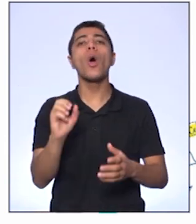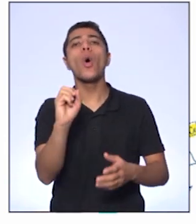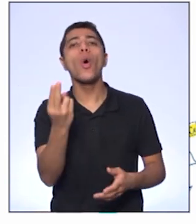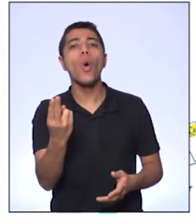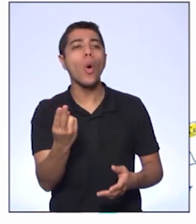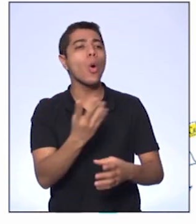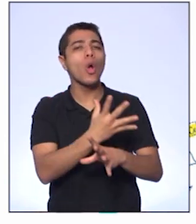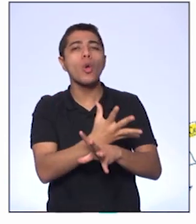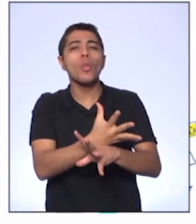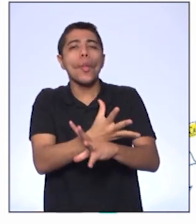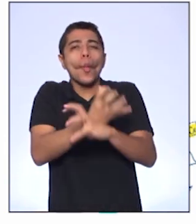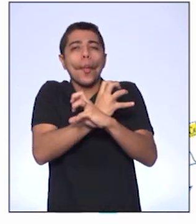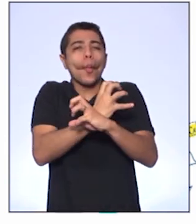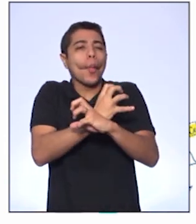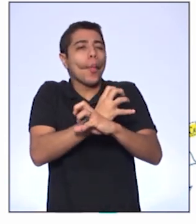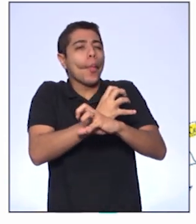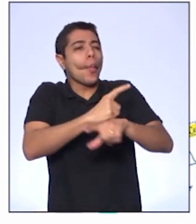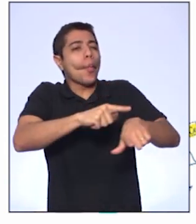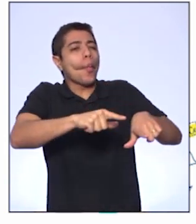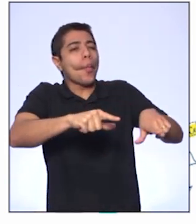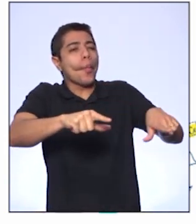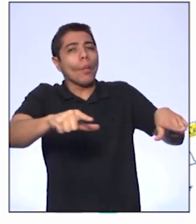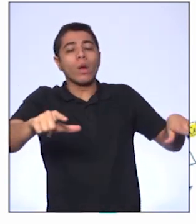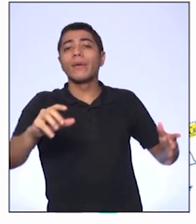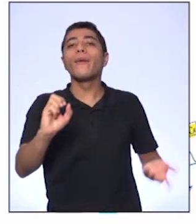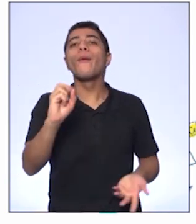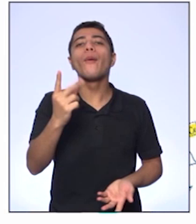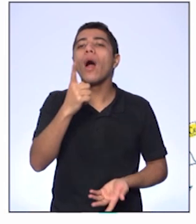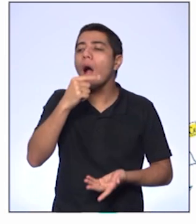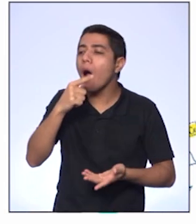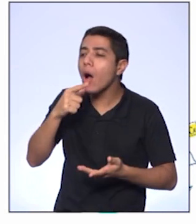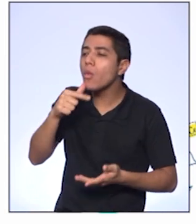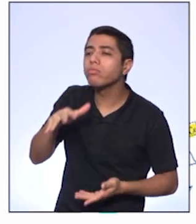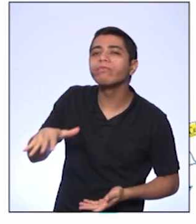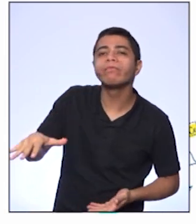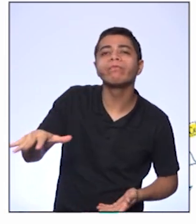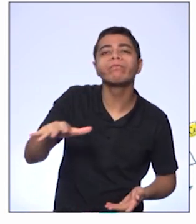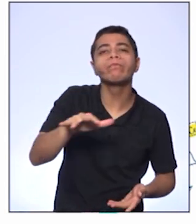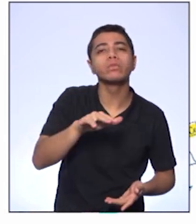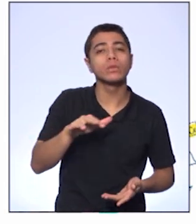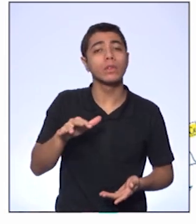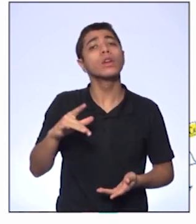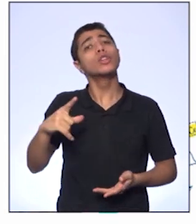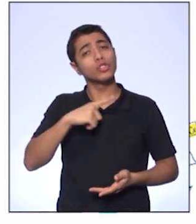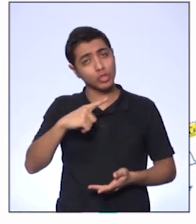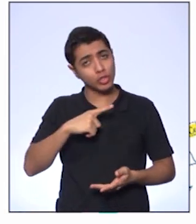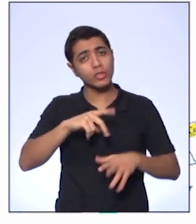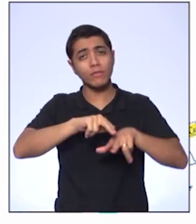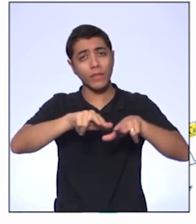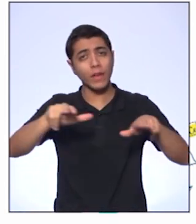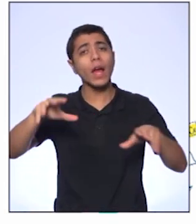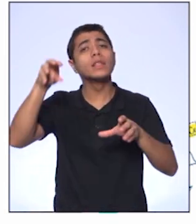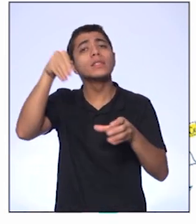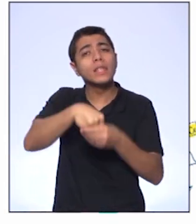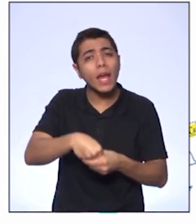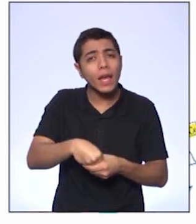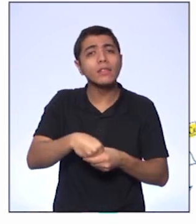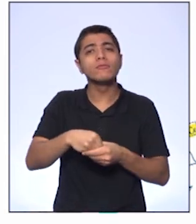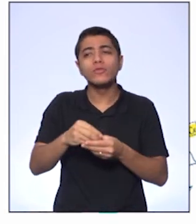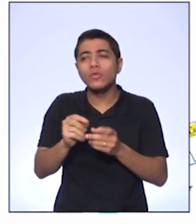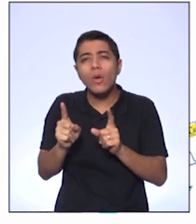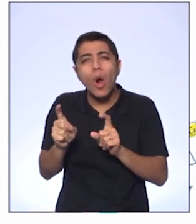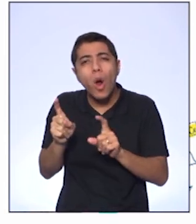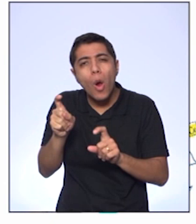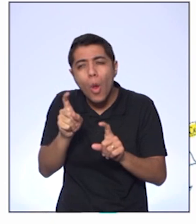tem múltiplos mecanismos que regulam o número de organismos dentro dele, controlando sua reprodução, crescimento